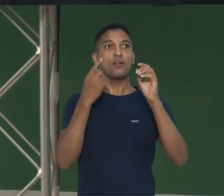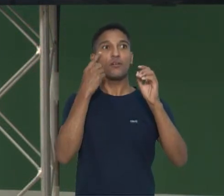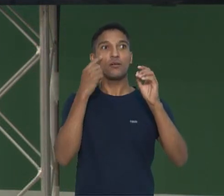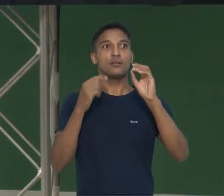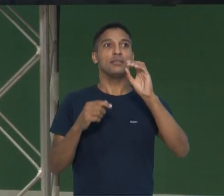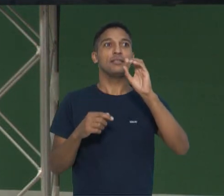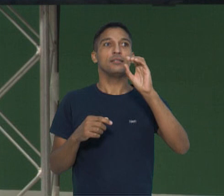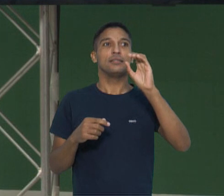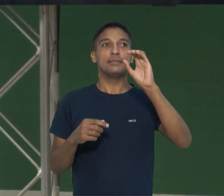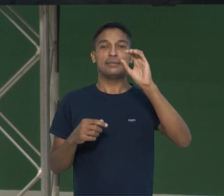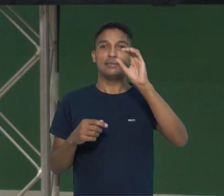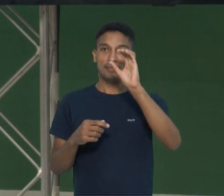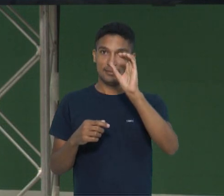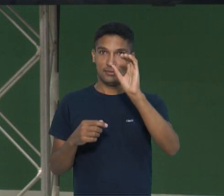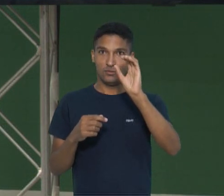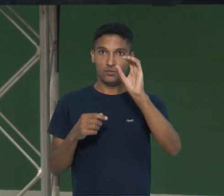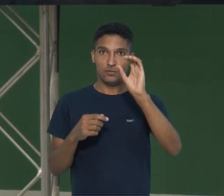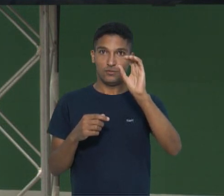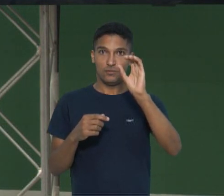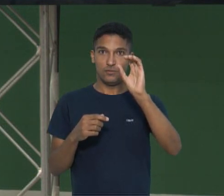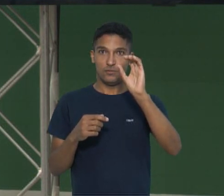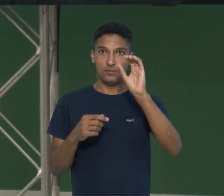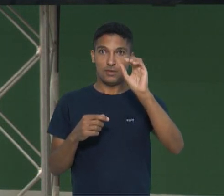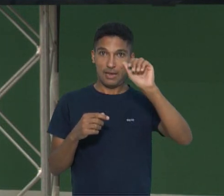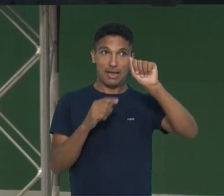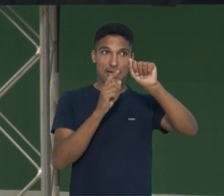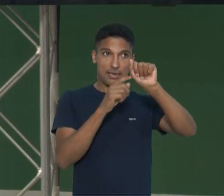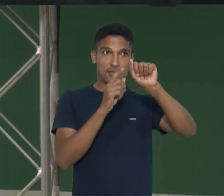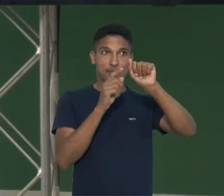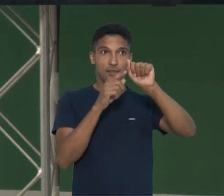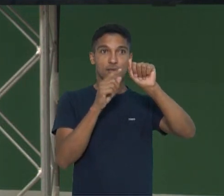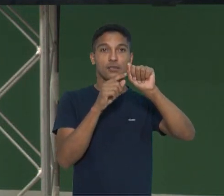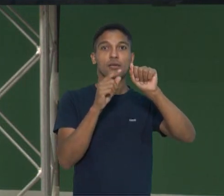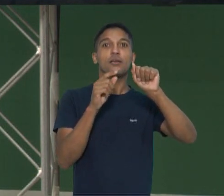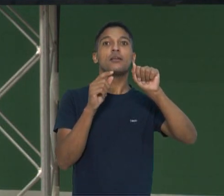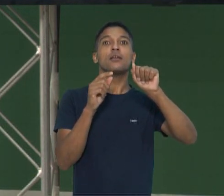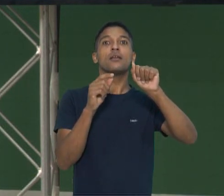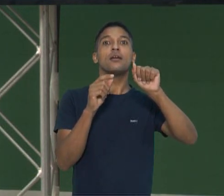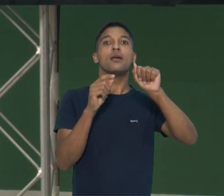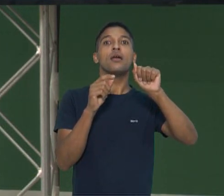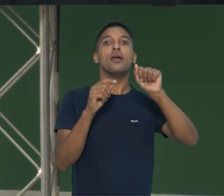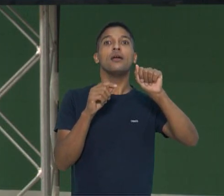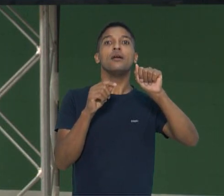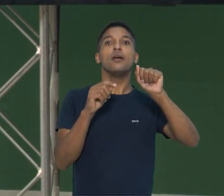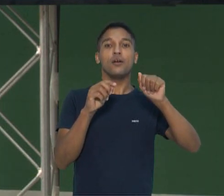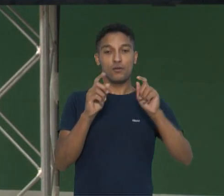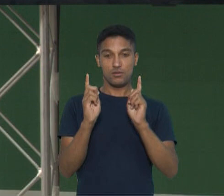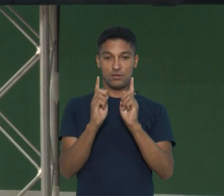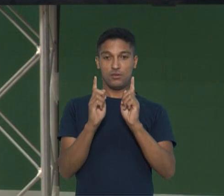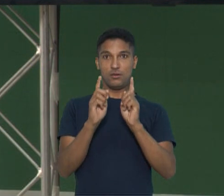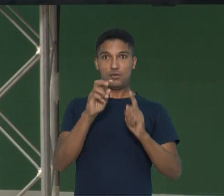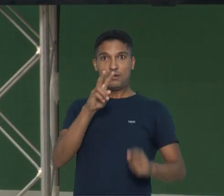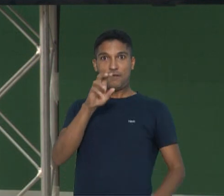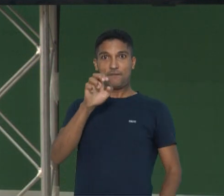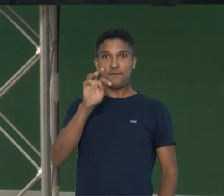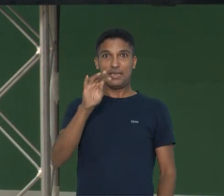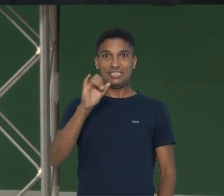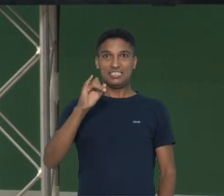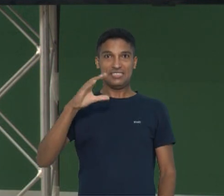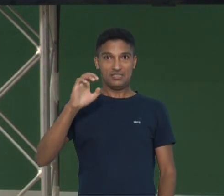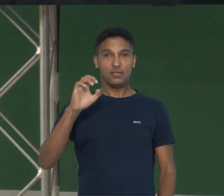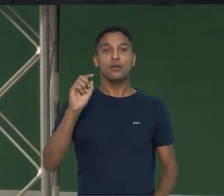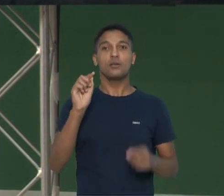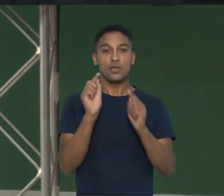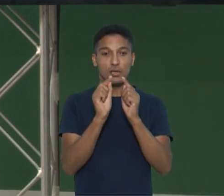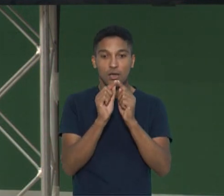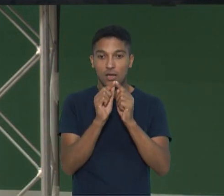5. A é a distância da origem até o vértice. Da onde eu tirei isso? Dos pontos A e B, que